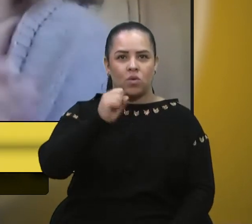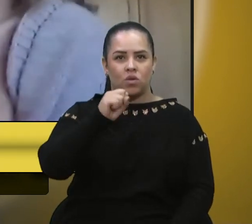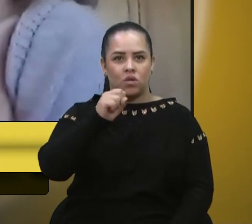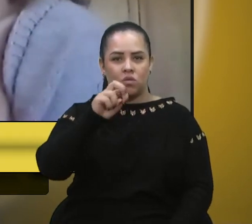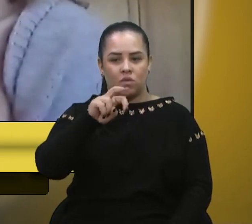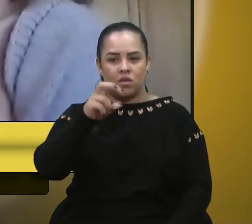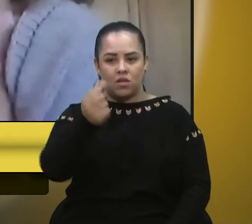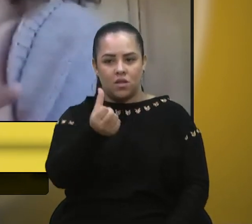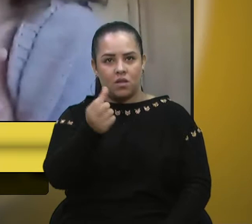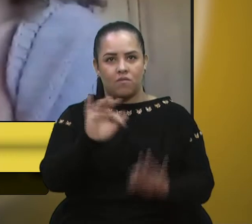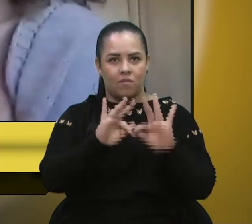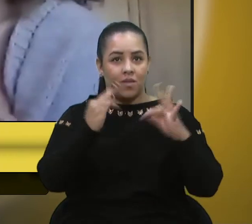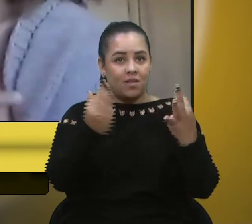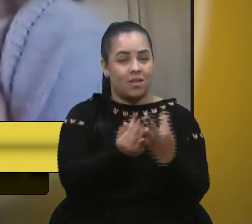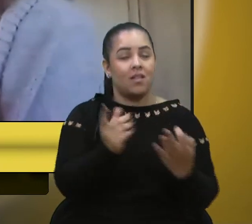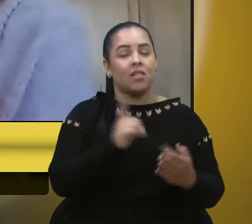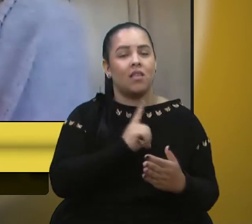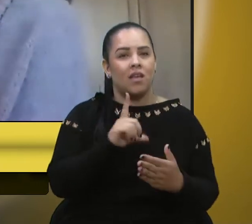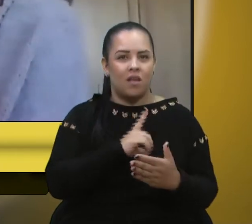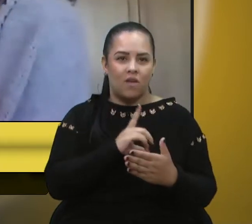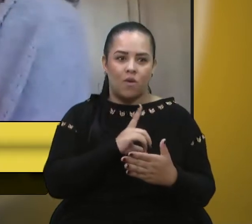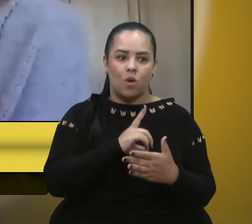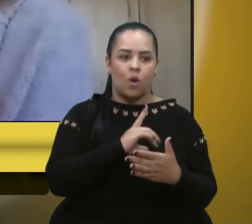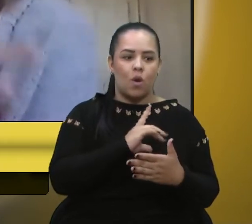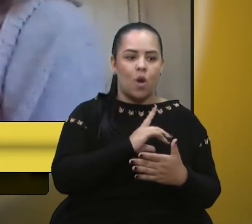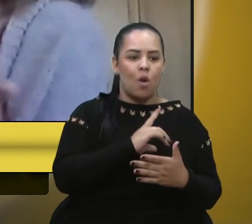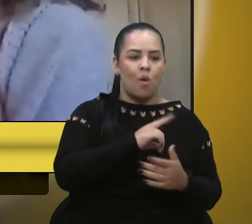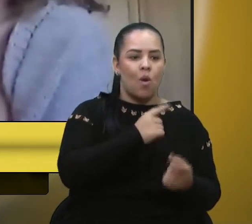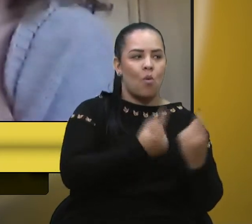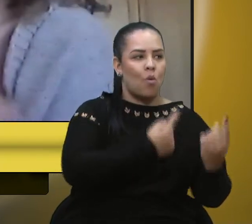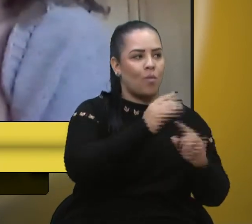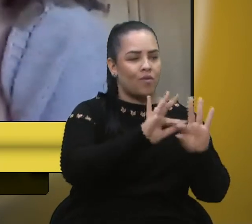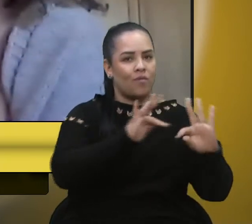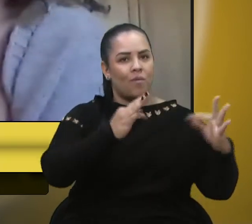Ou seja, existe uma parcela grande de família em situação de